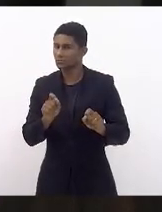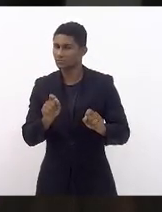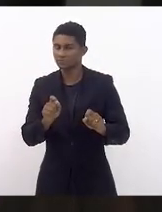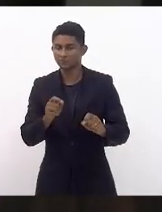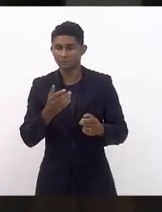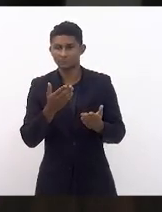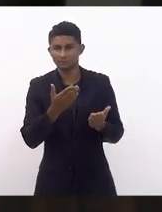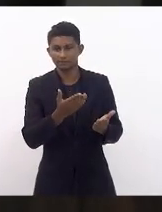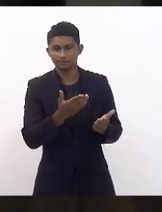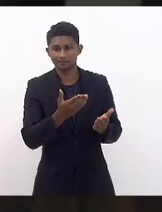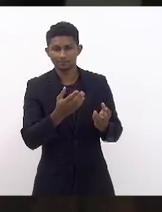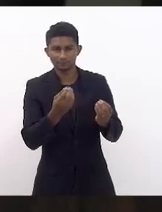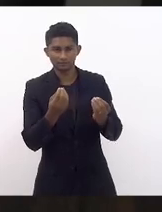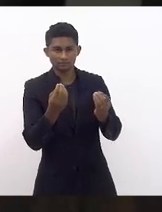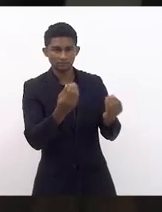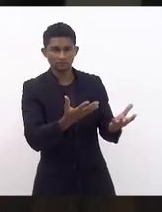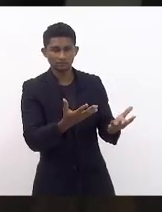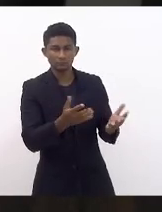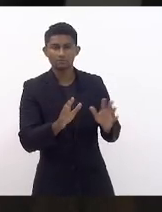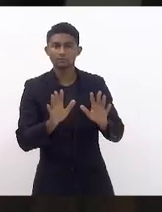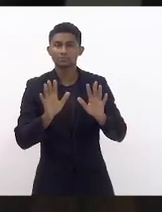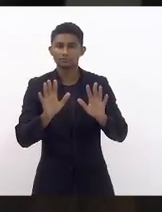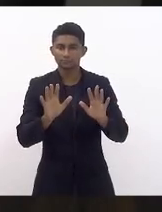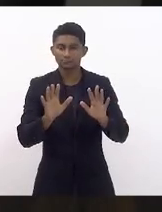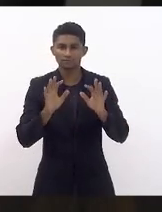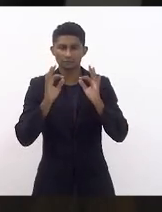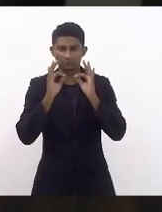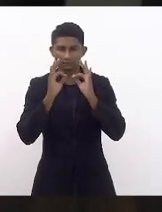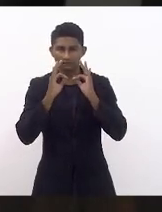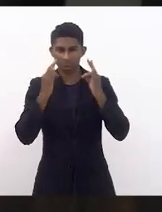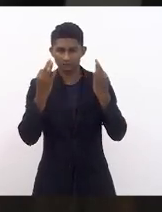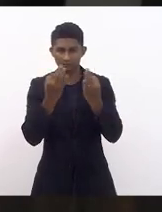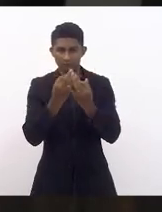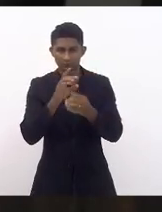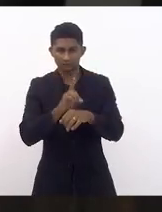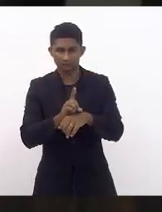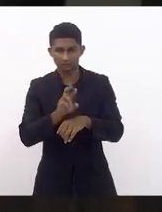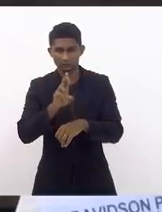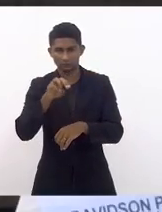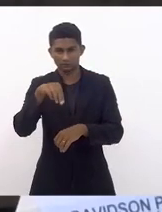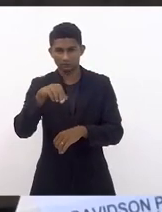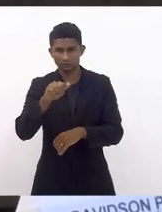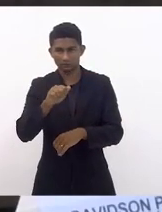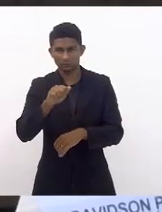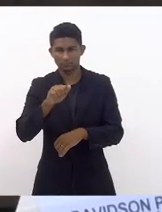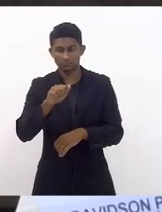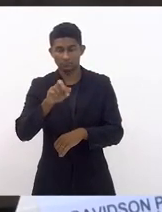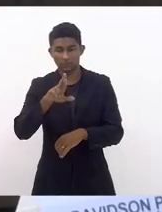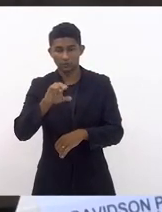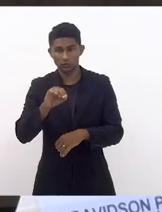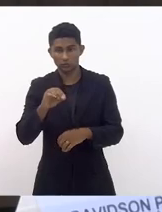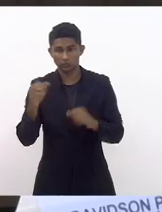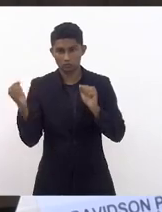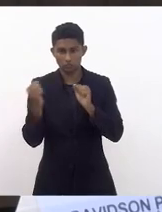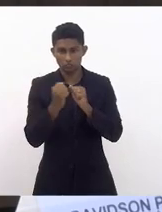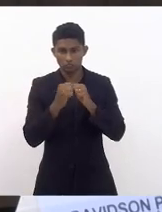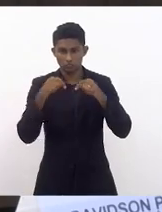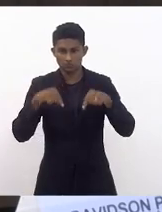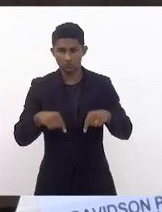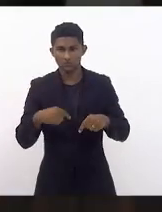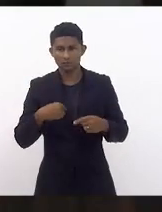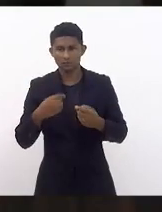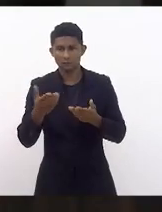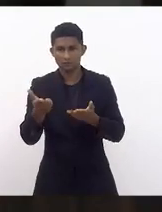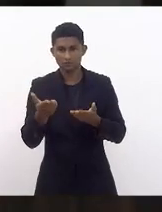homenagem sem que a família do Dr. Mário Vaz estivessem aqui comigo. Por favor, eu gostaria de chamar